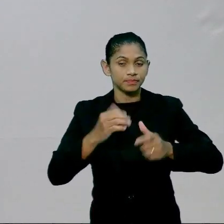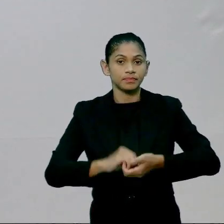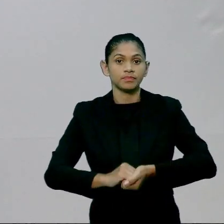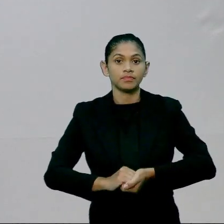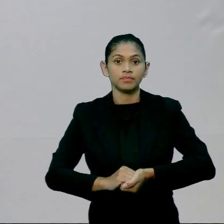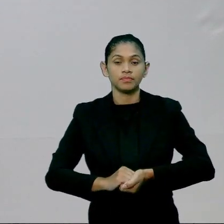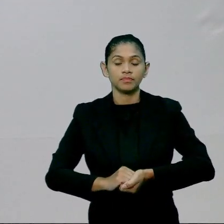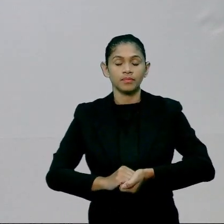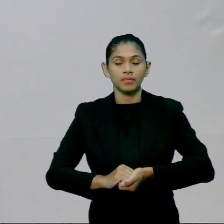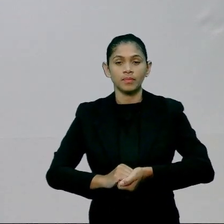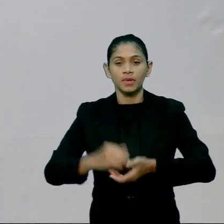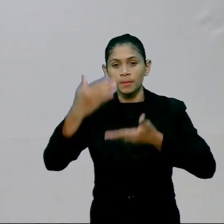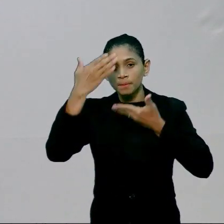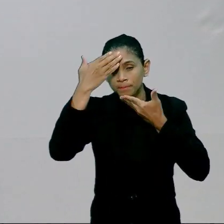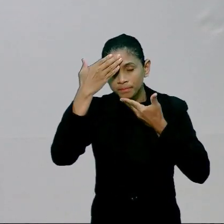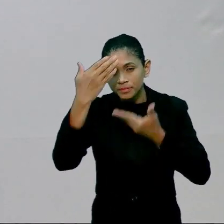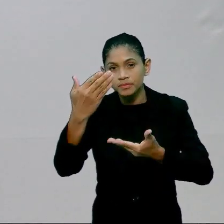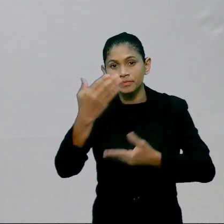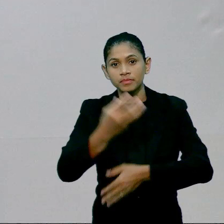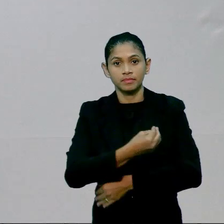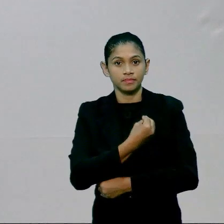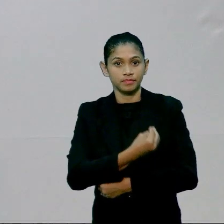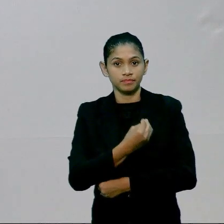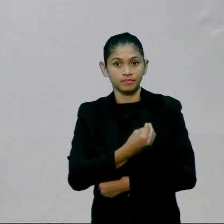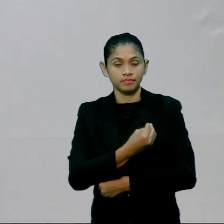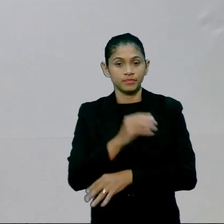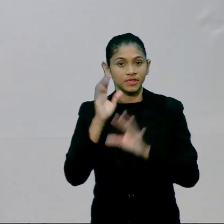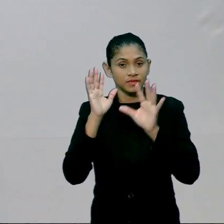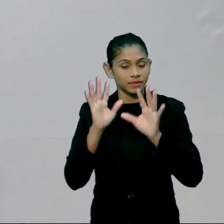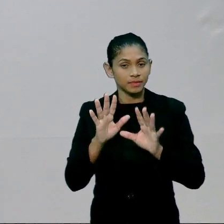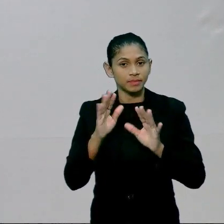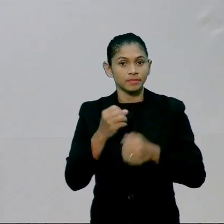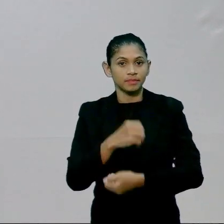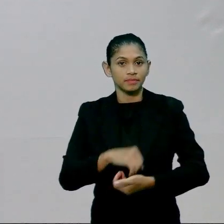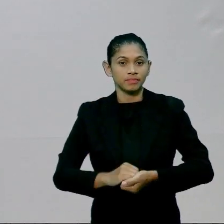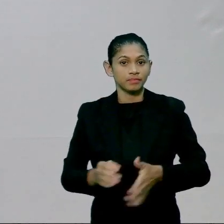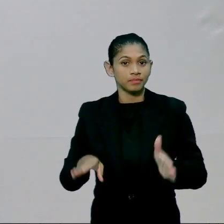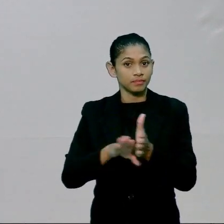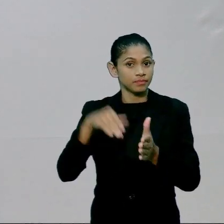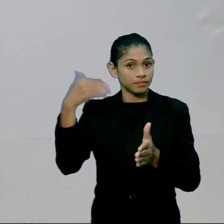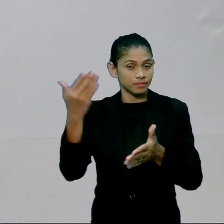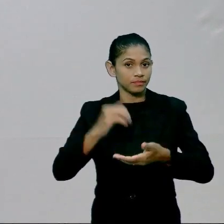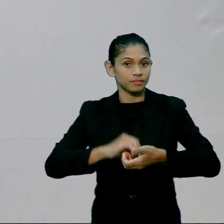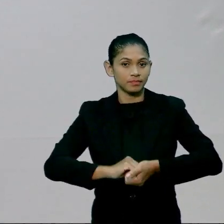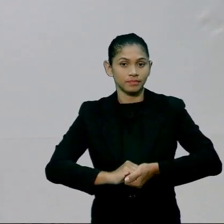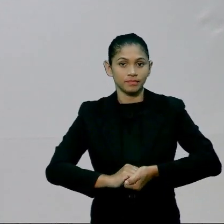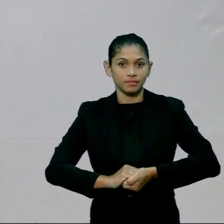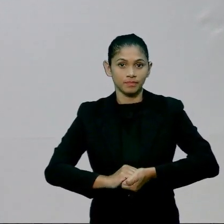isso. Muito obrigado pela sua participação. Fique bem e até a próxima aula.